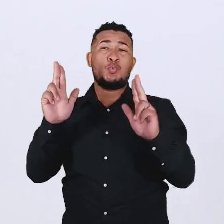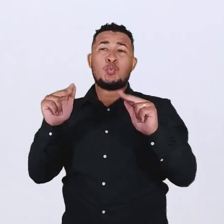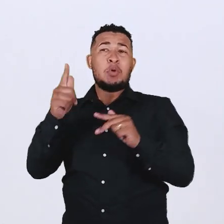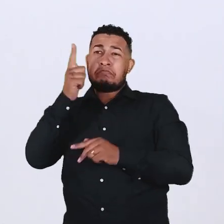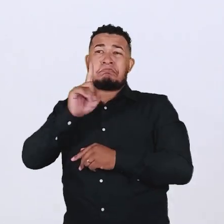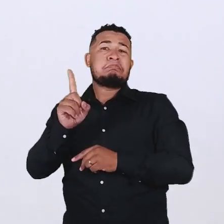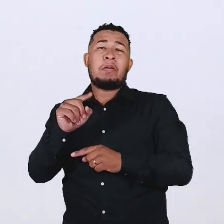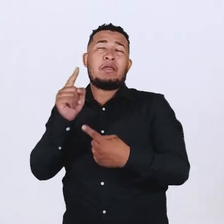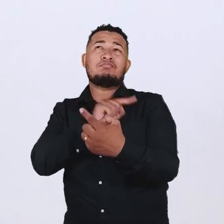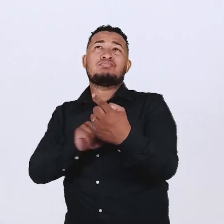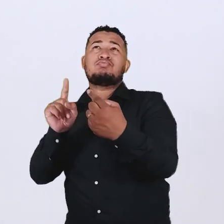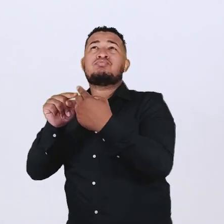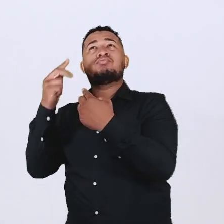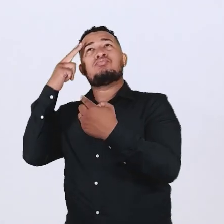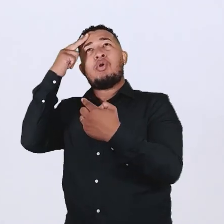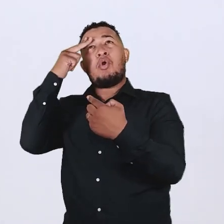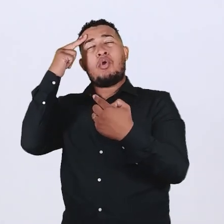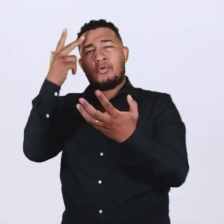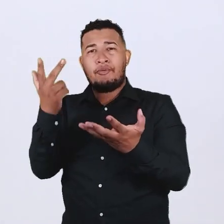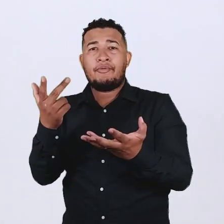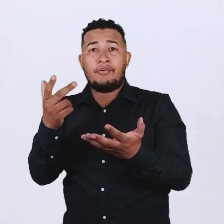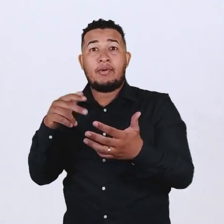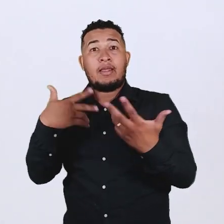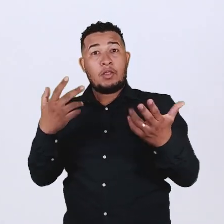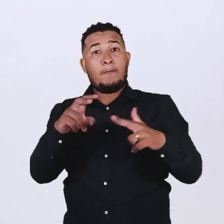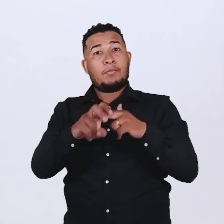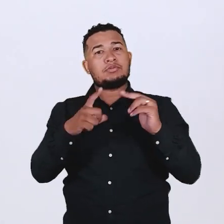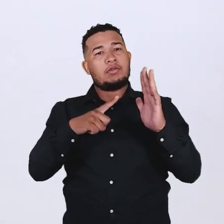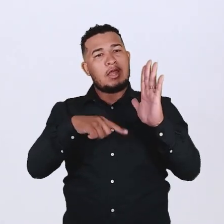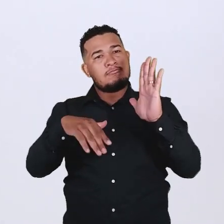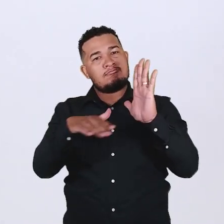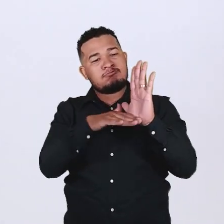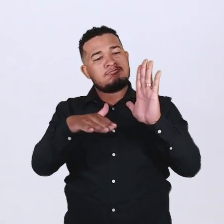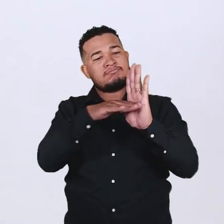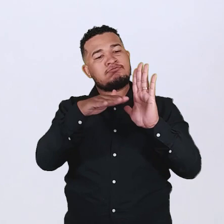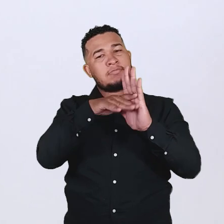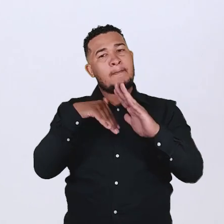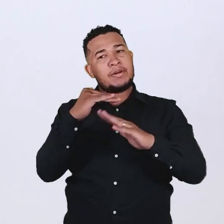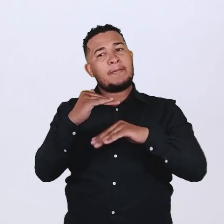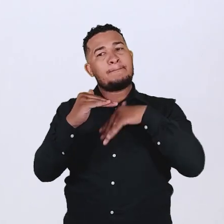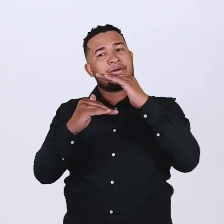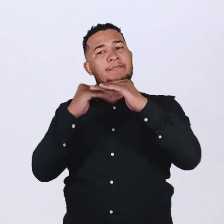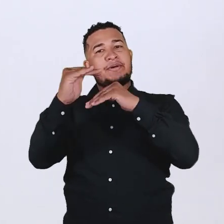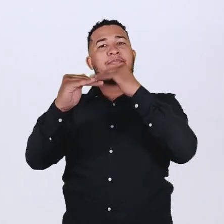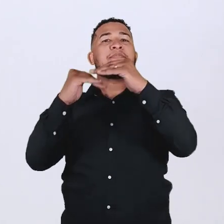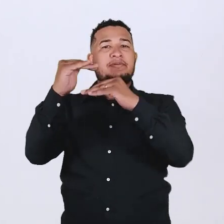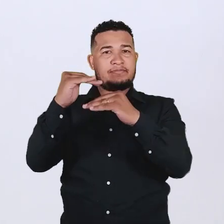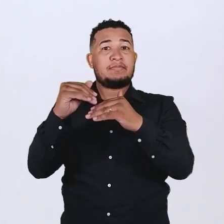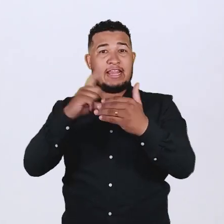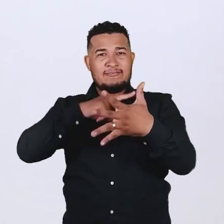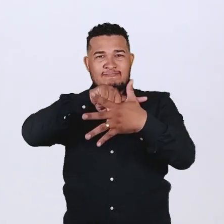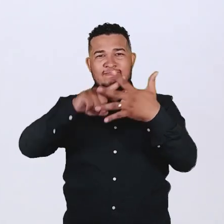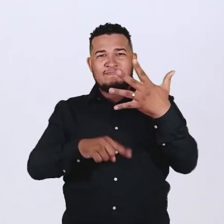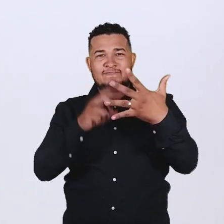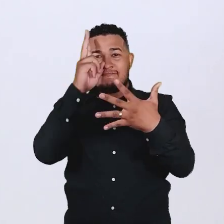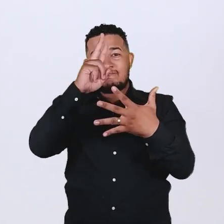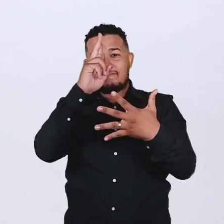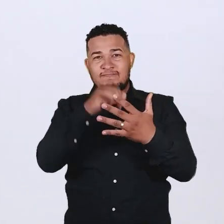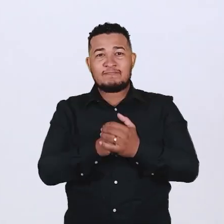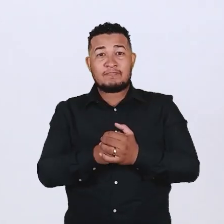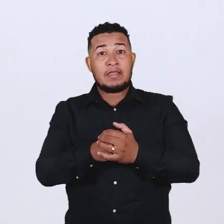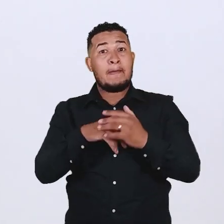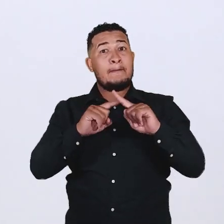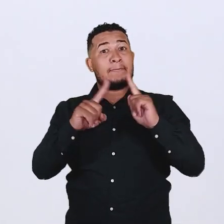atingir a meta, o que é o desejado. Então os marcos alcançados nos ajudam a obter esse resultado, essa meta que você